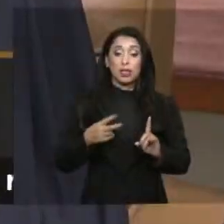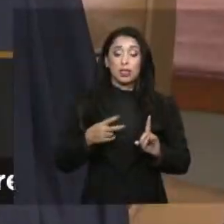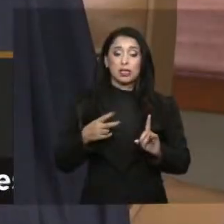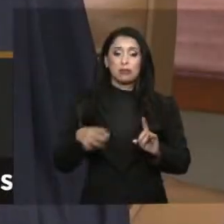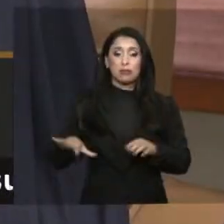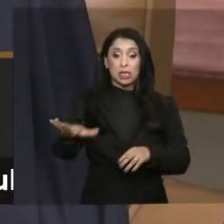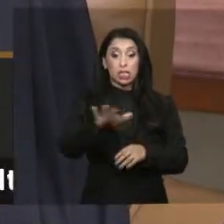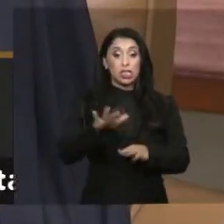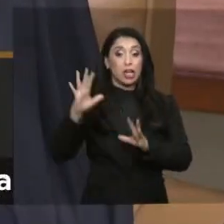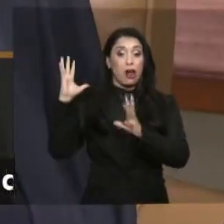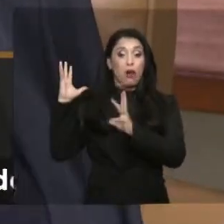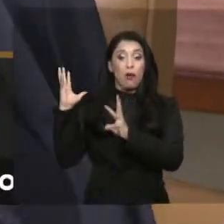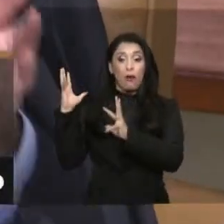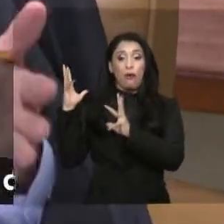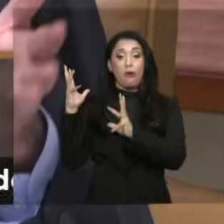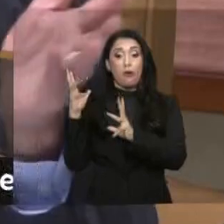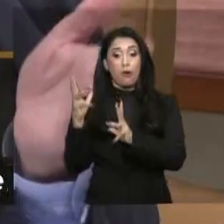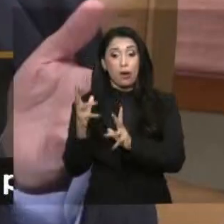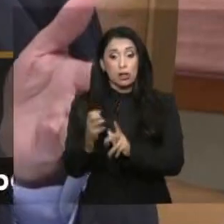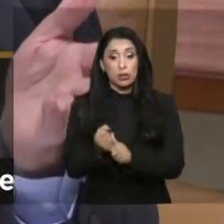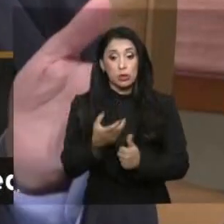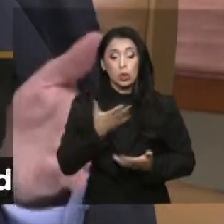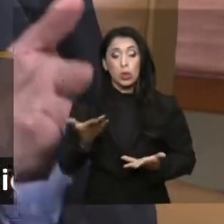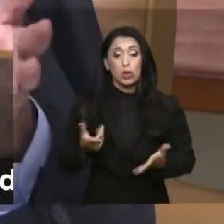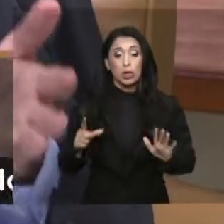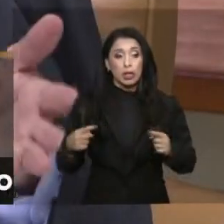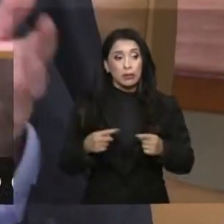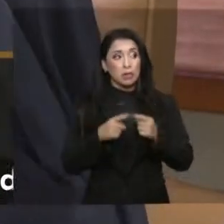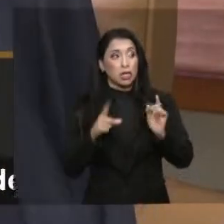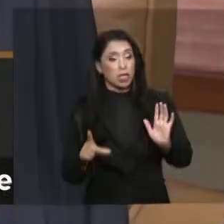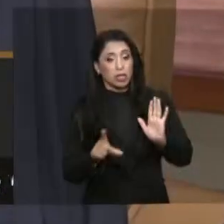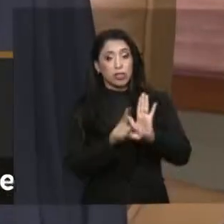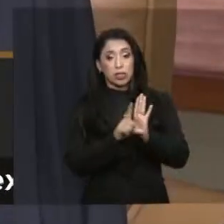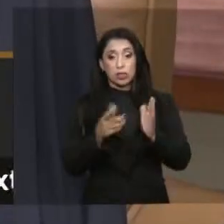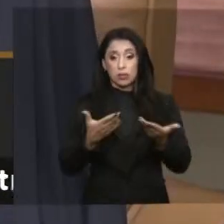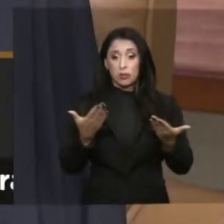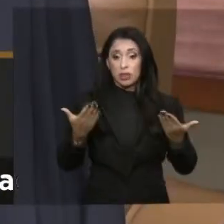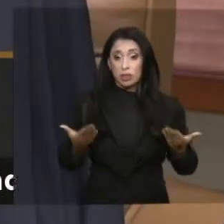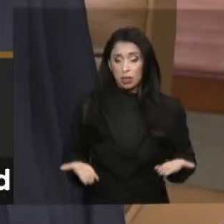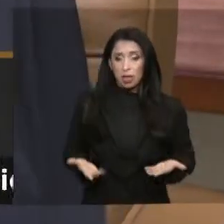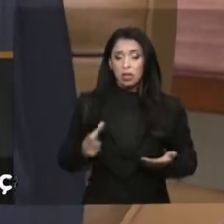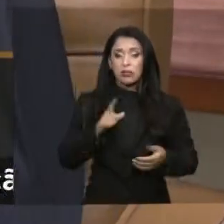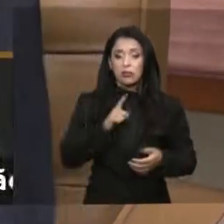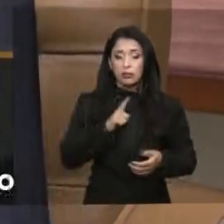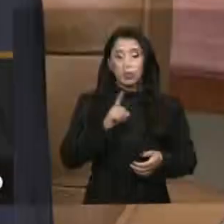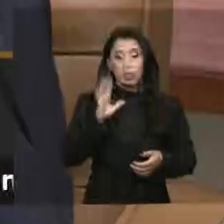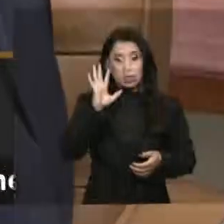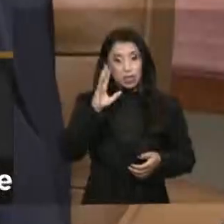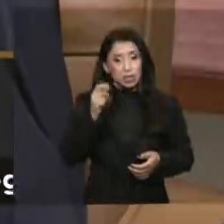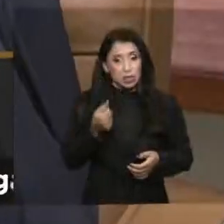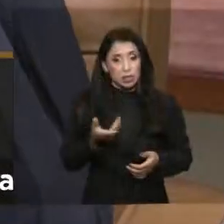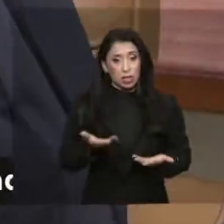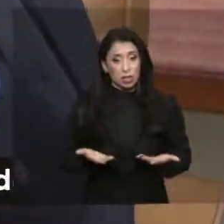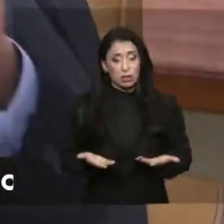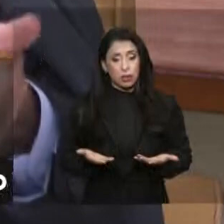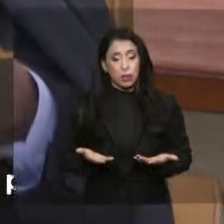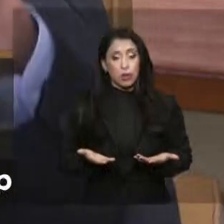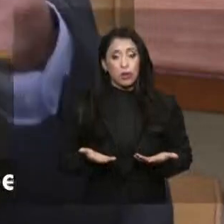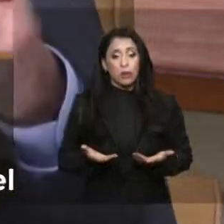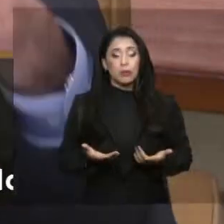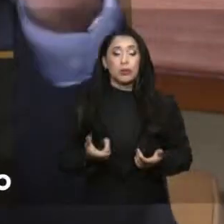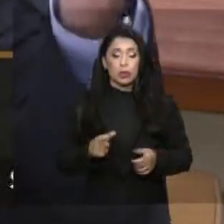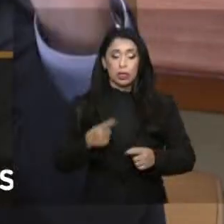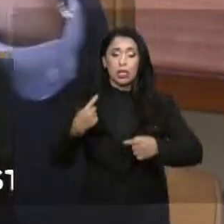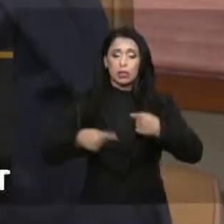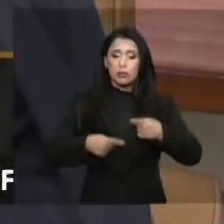geral e histórico, é que a presunção de legitimidade do ato que foi impugnado, o que de alguma forma